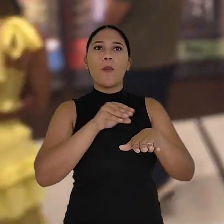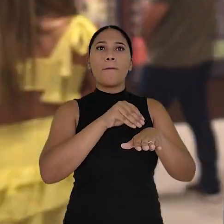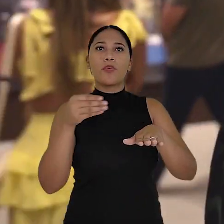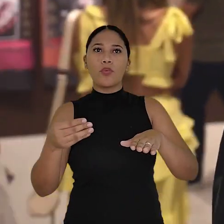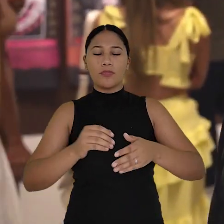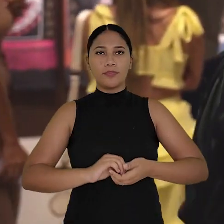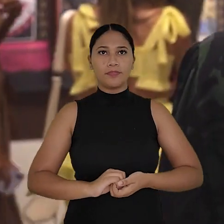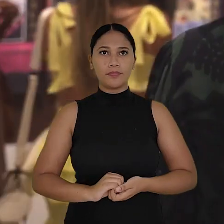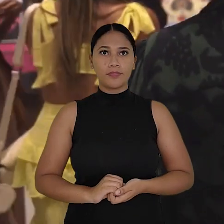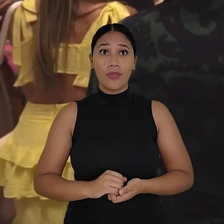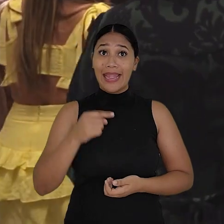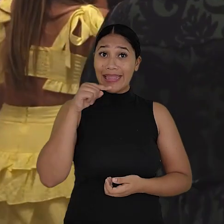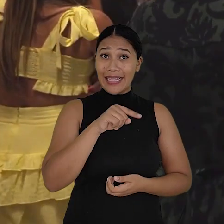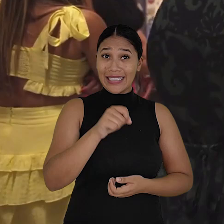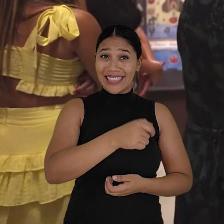iluminogravuras.